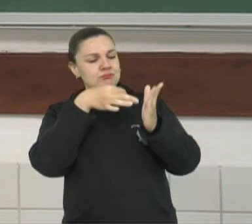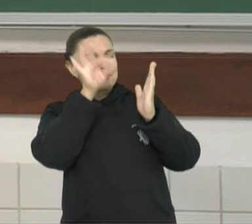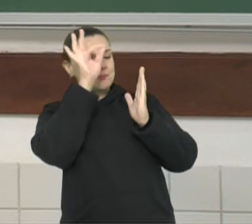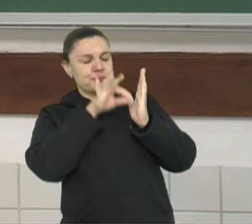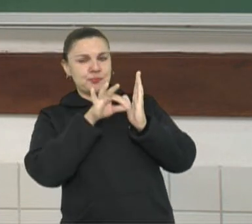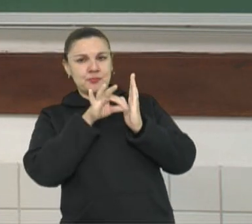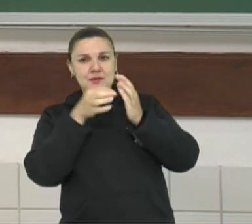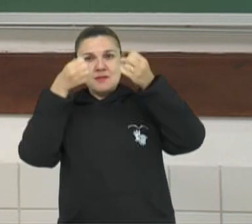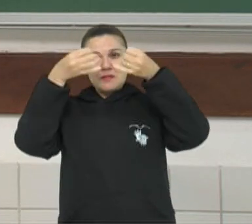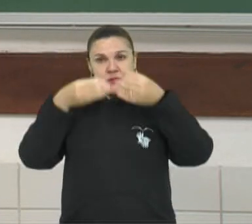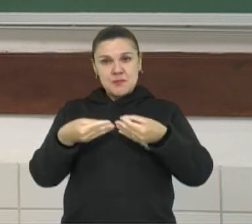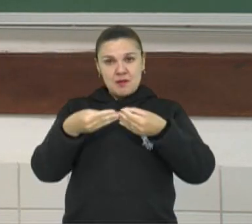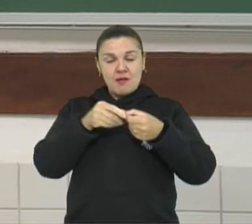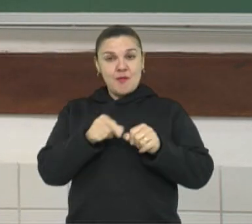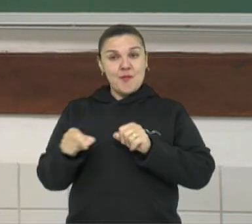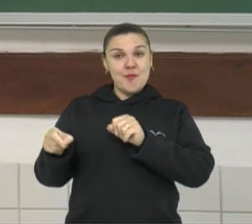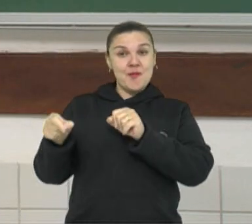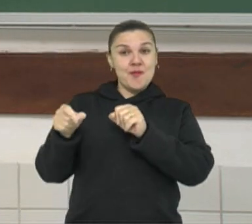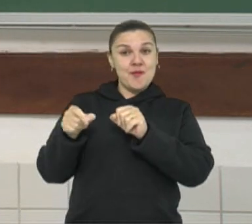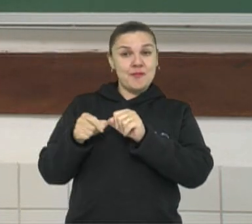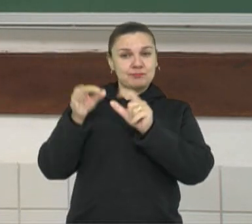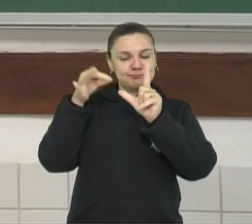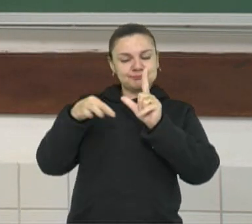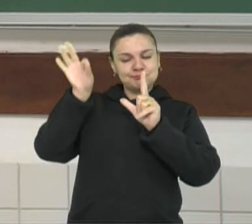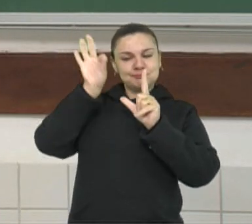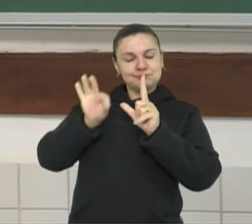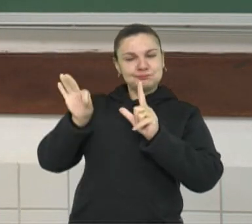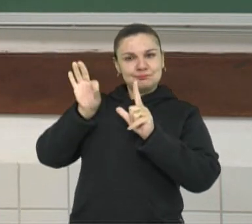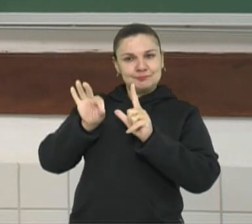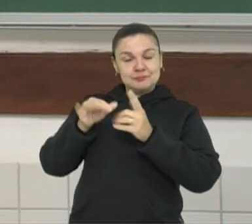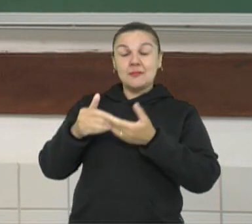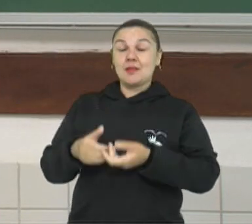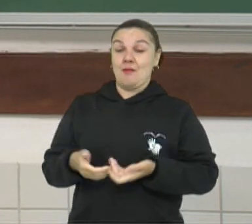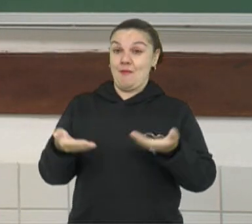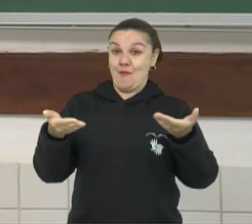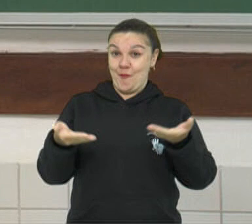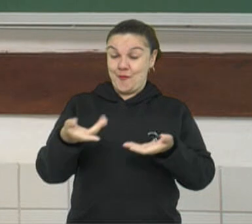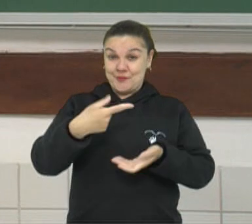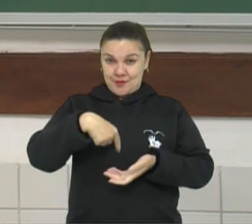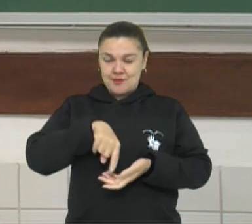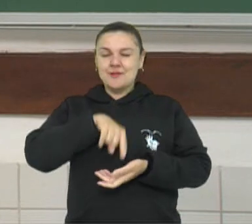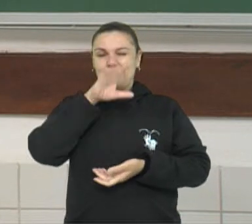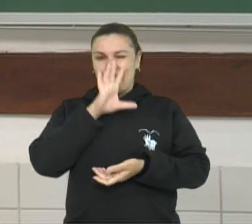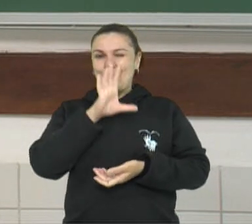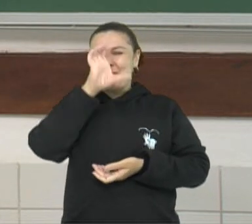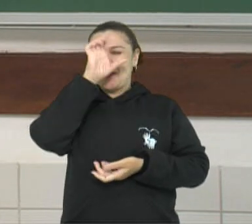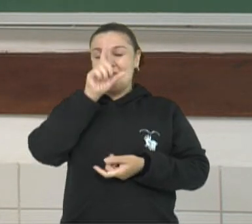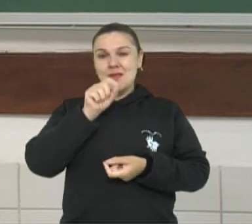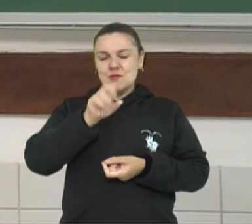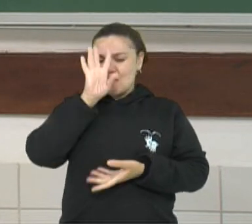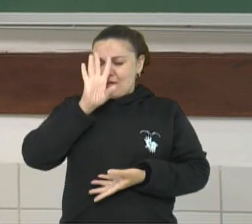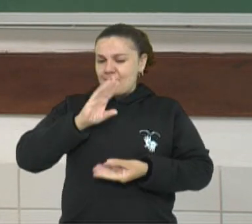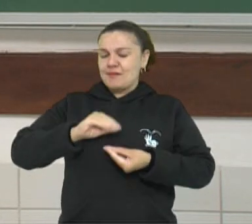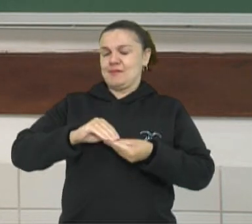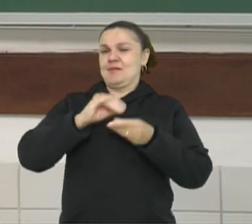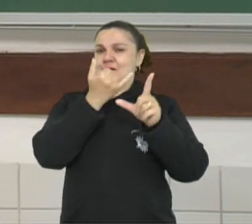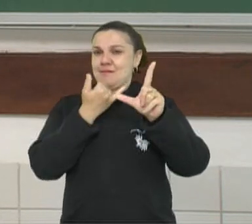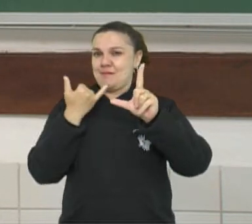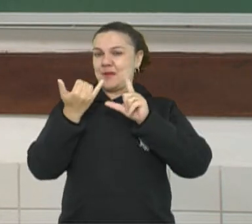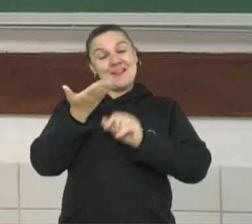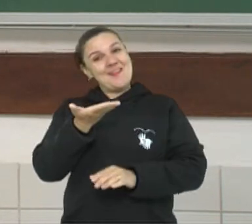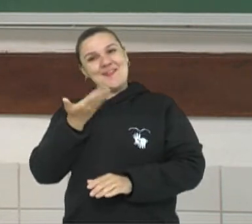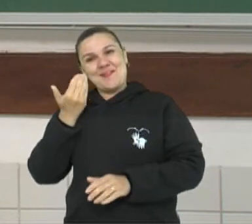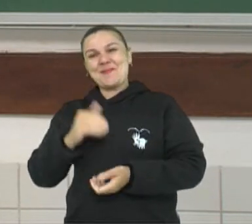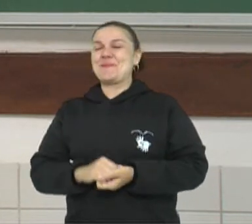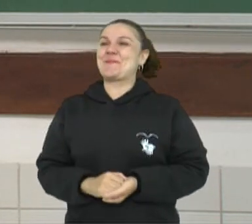quis dizer quando ele compôs aquela tela, tá? Então, nós vamos aprender hoje a fazer leitura de imagem. Vem